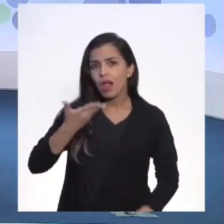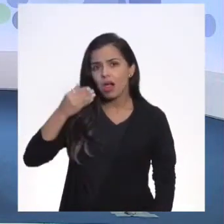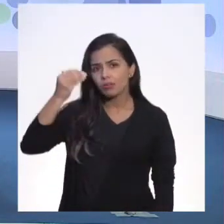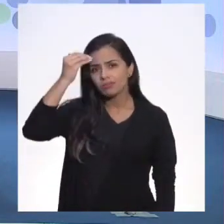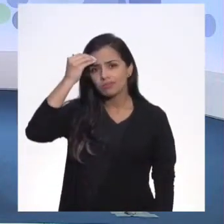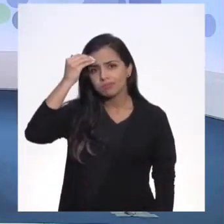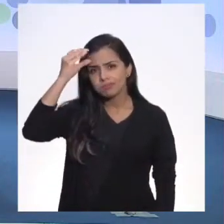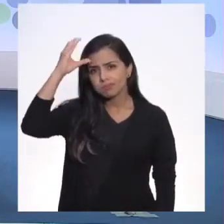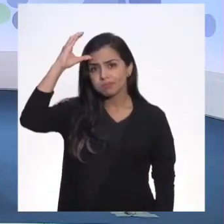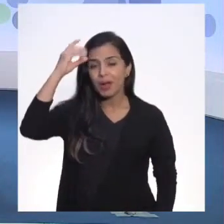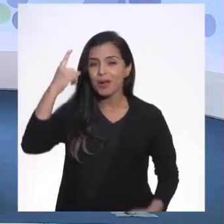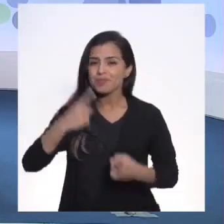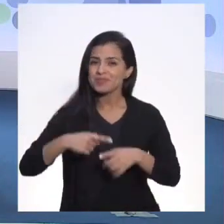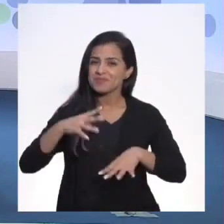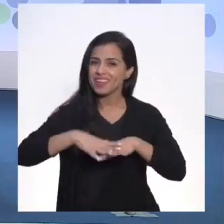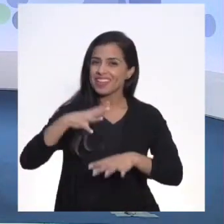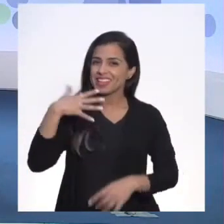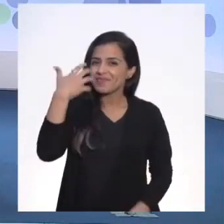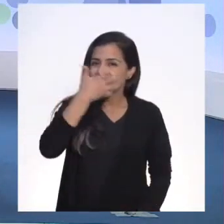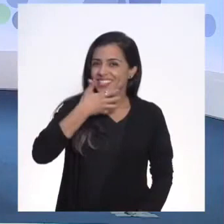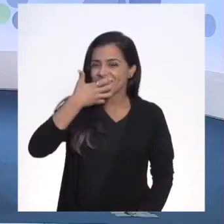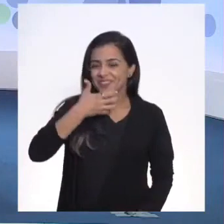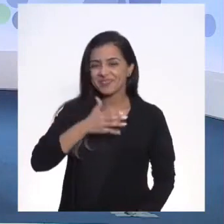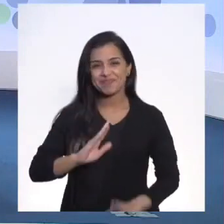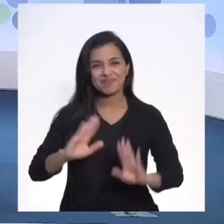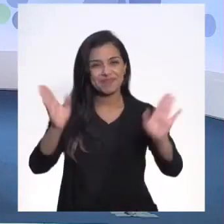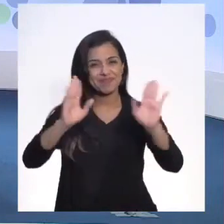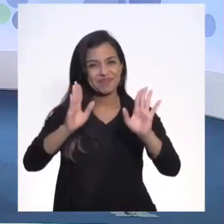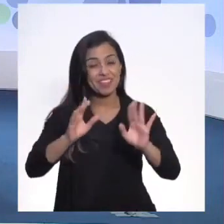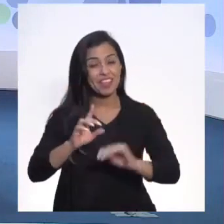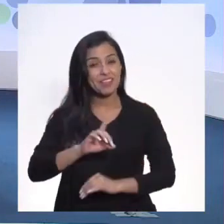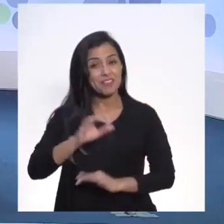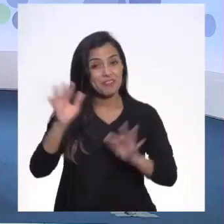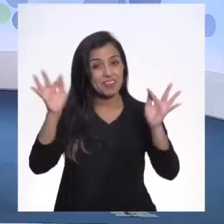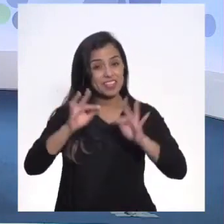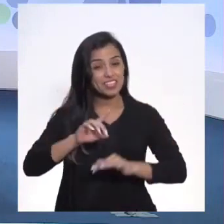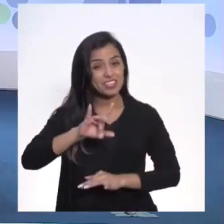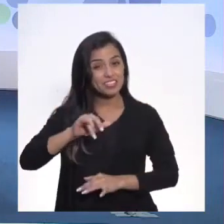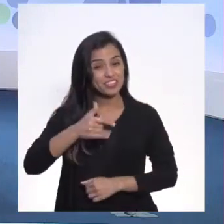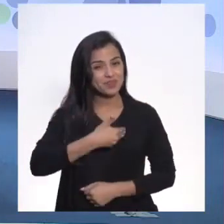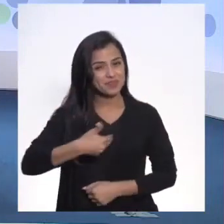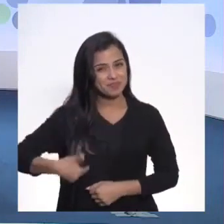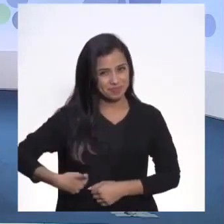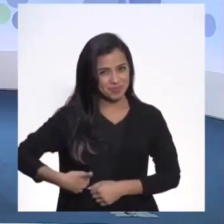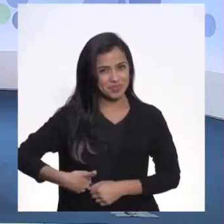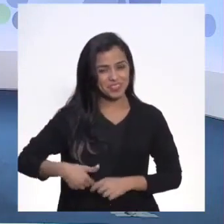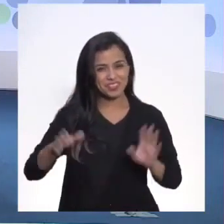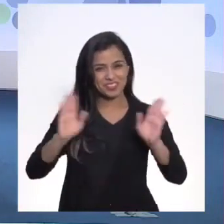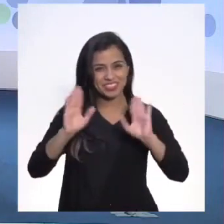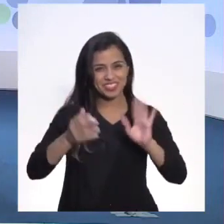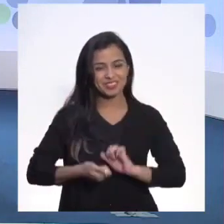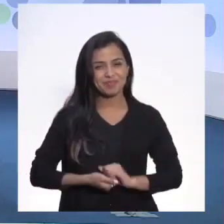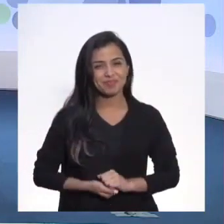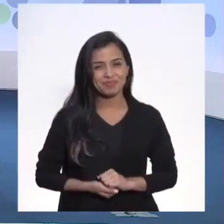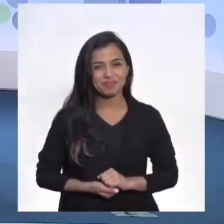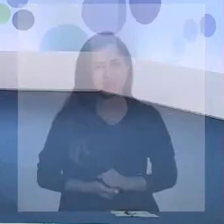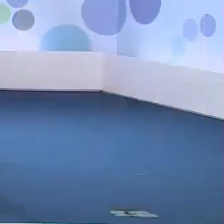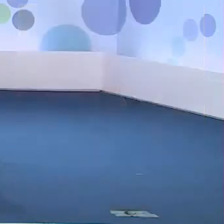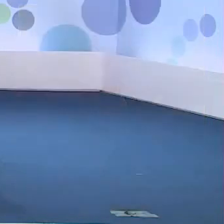porque matemática é nossa paixão. É isso mesmo. Tchau, pessoal. Feliz dia do funcionário público para os professores. Tchau, Tchau, tchau. tchau.